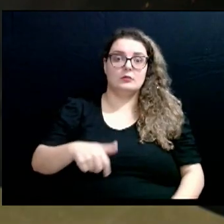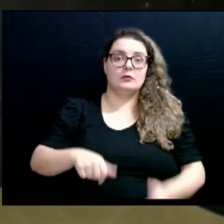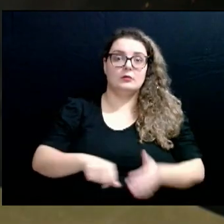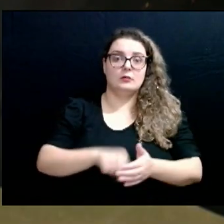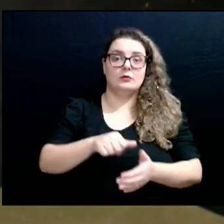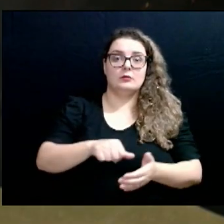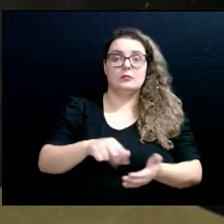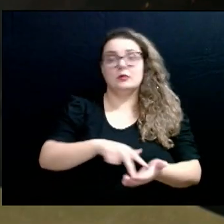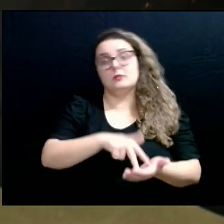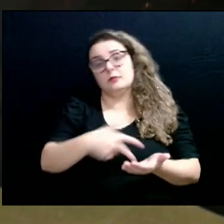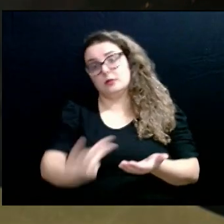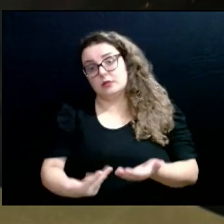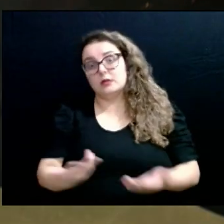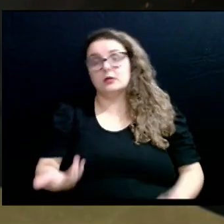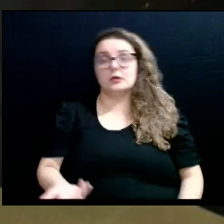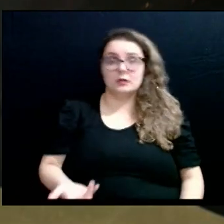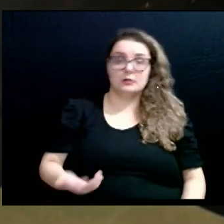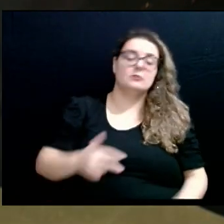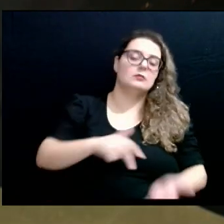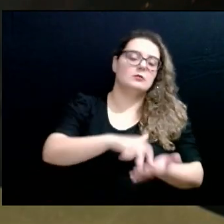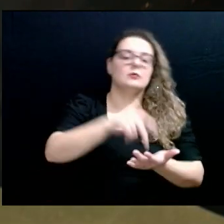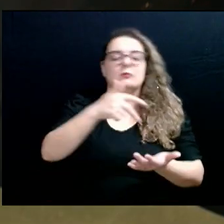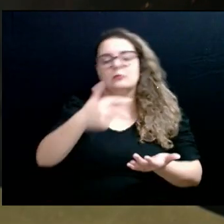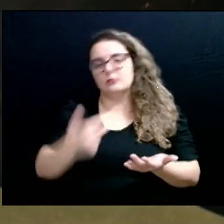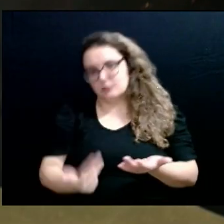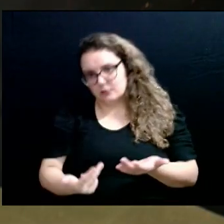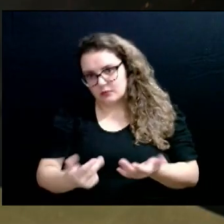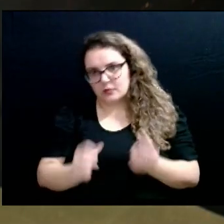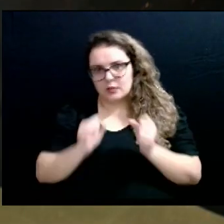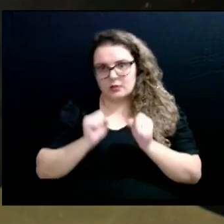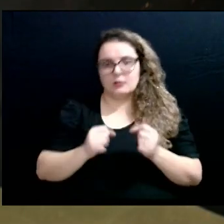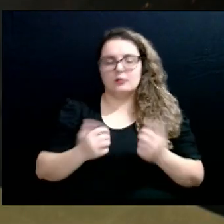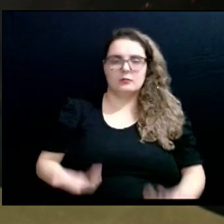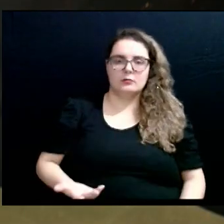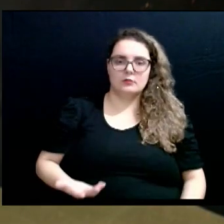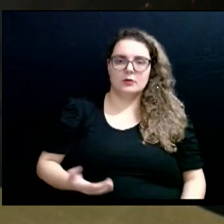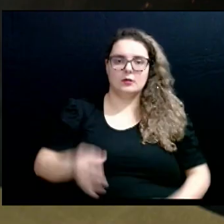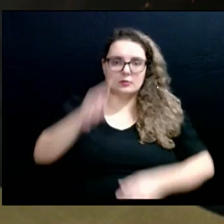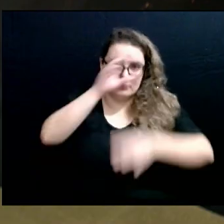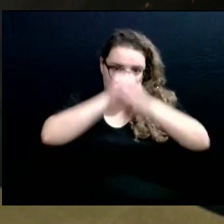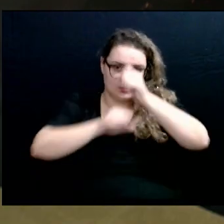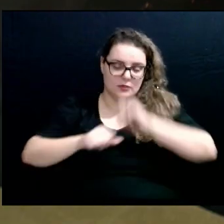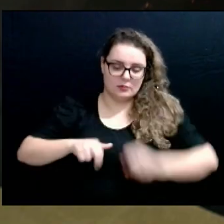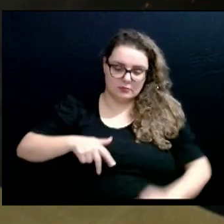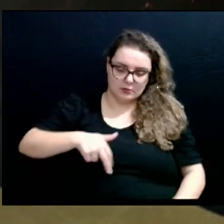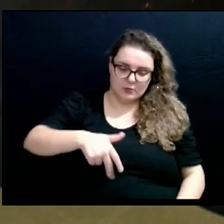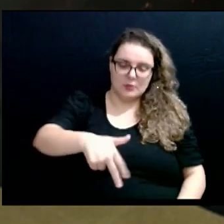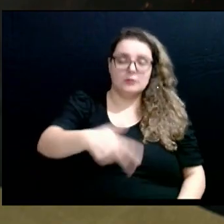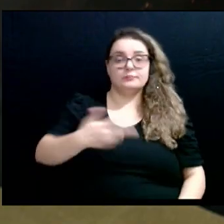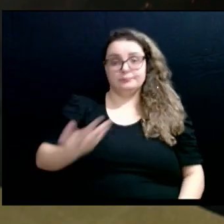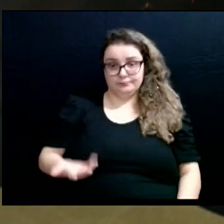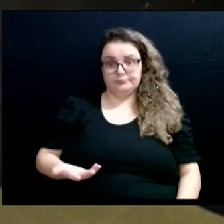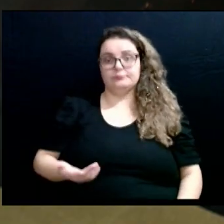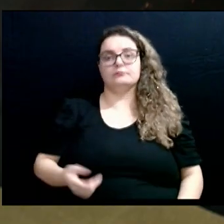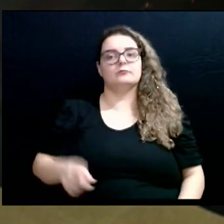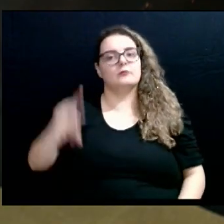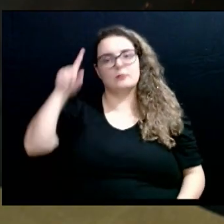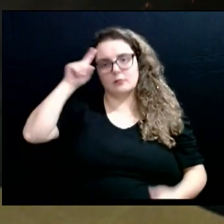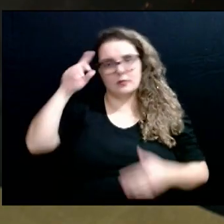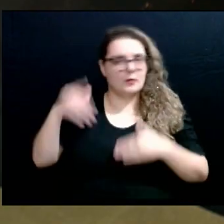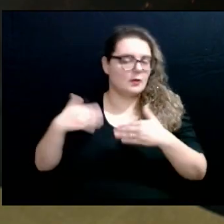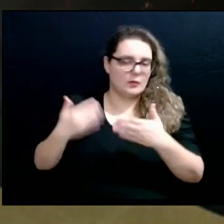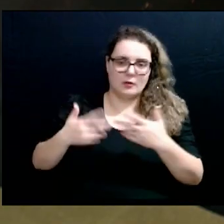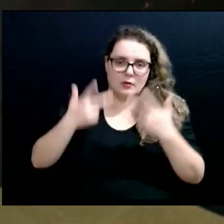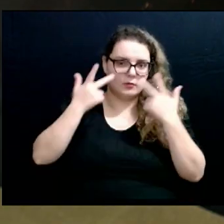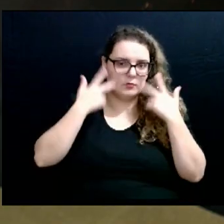Isso. é? Então você cai para poder, aprender a andar. Então, assim, faz parte da vida, e o que a